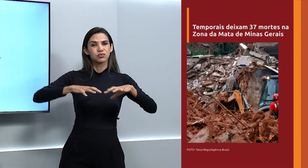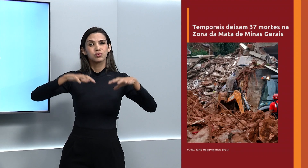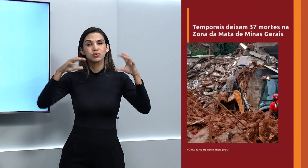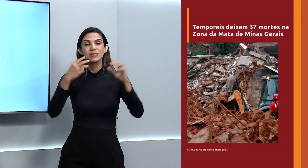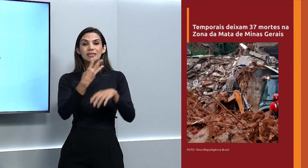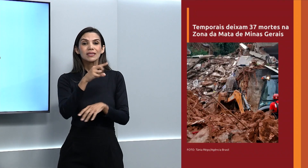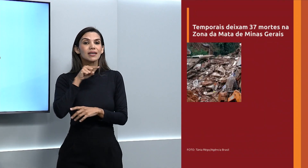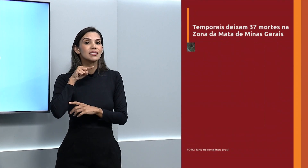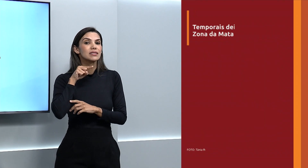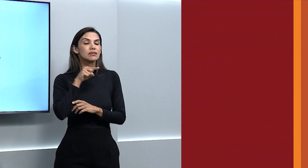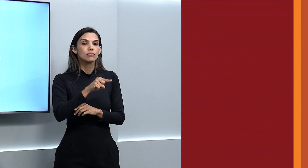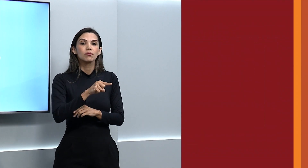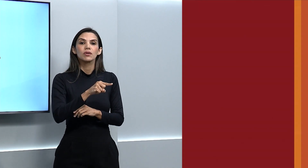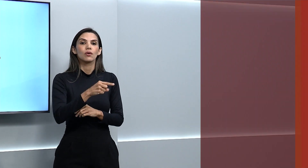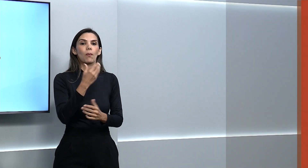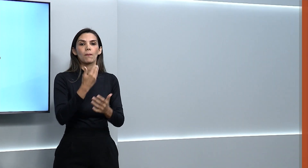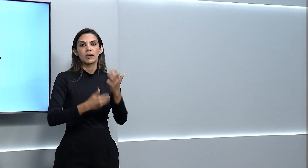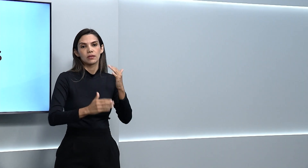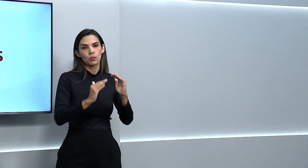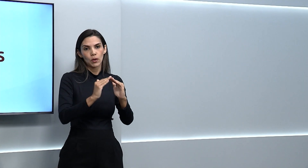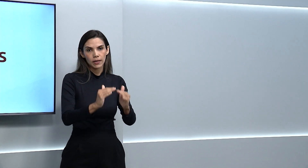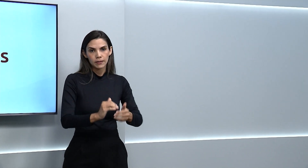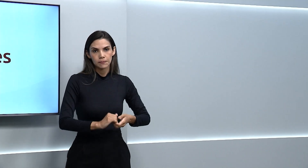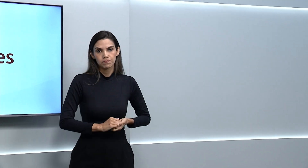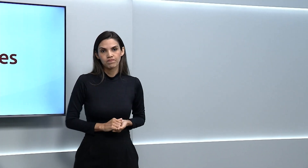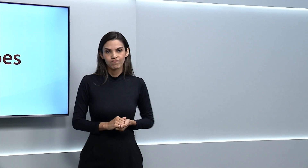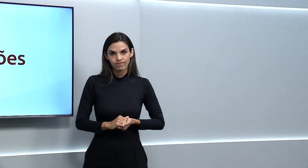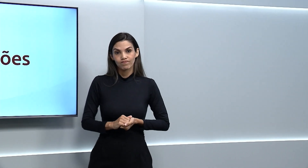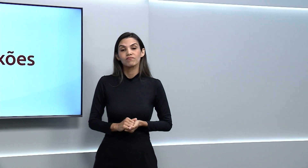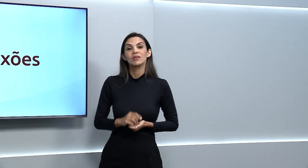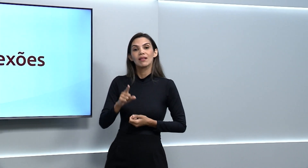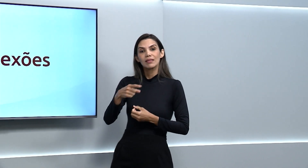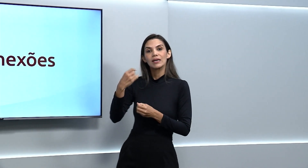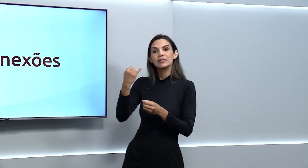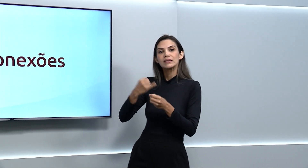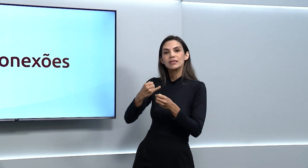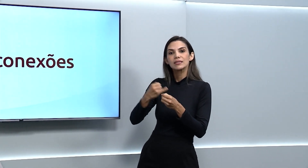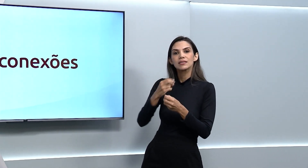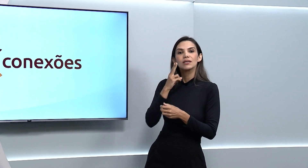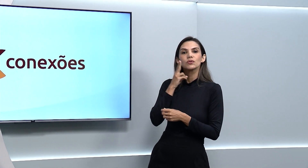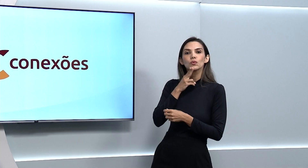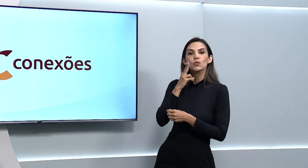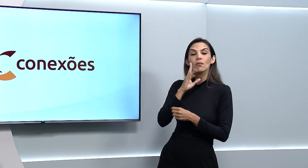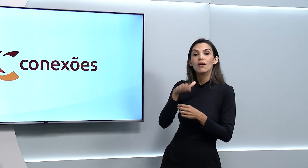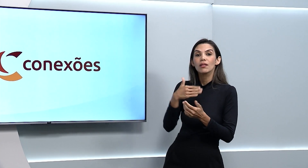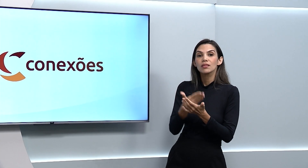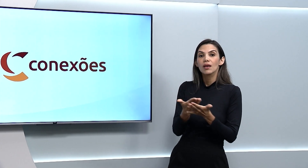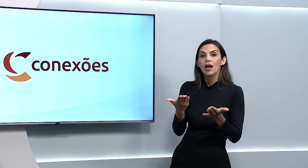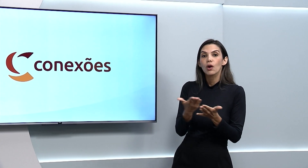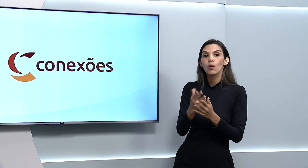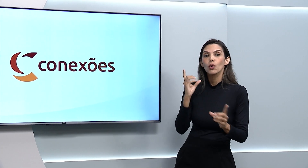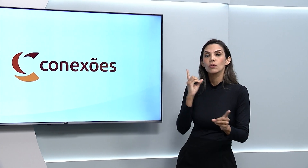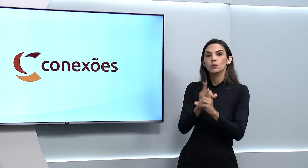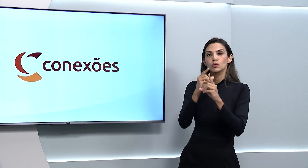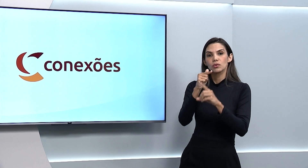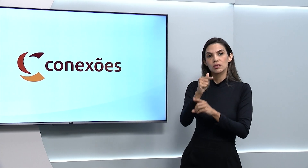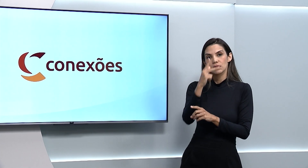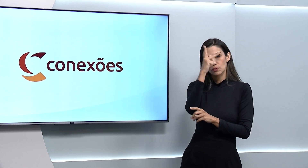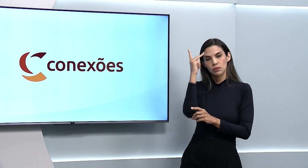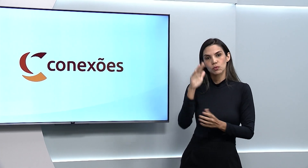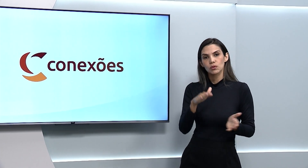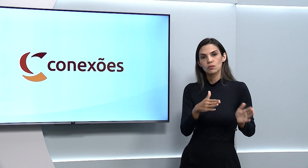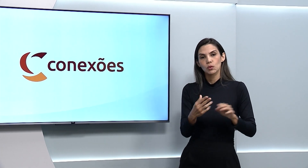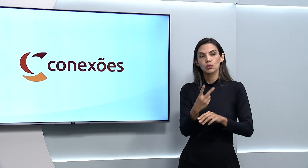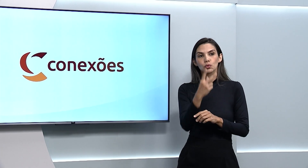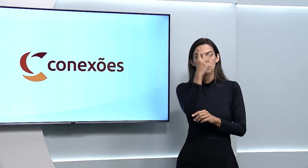e 3.000 ficaram desabrigadas. Já a cidade de Ubá registra até o momento 7 mortes